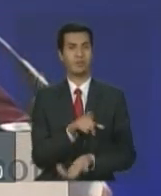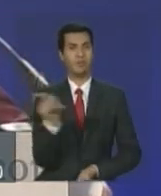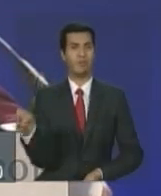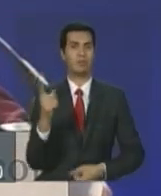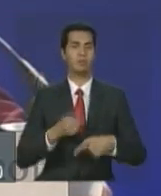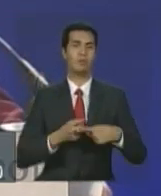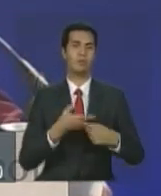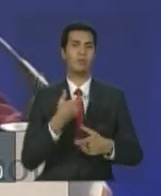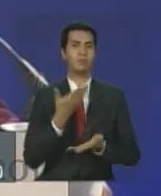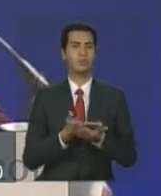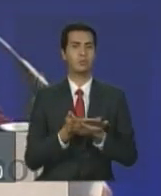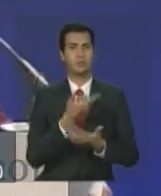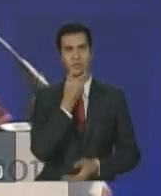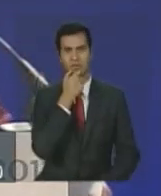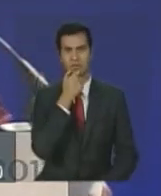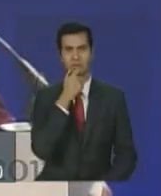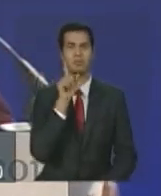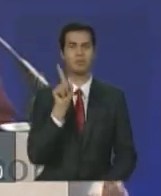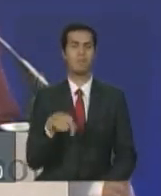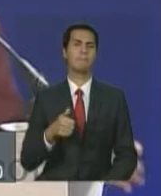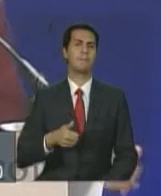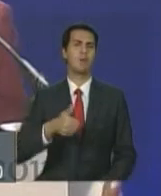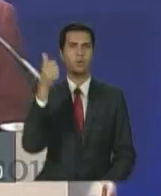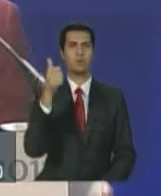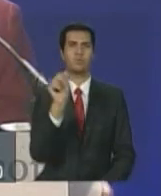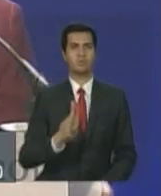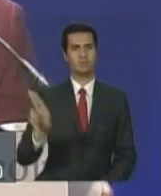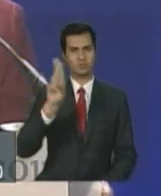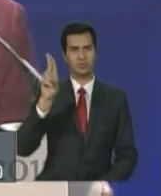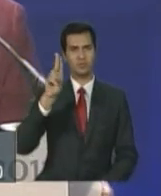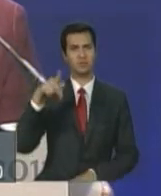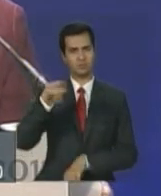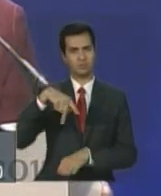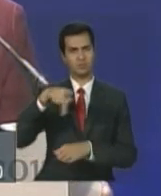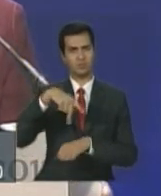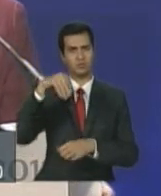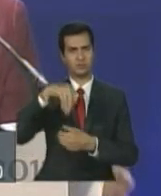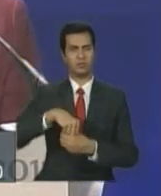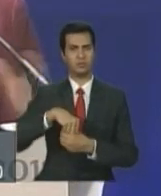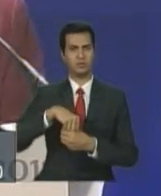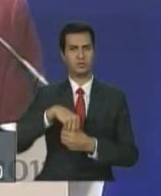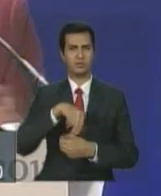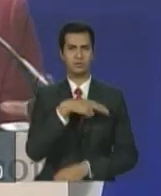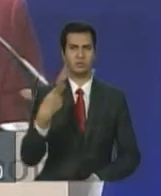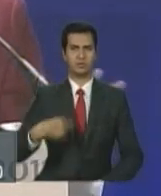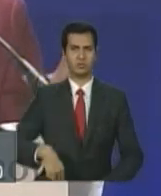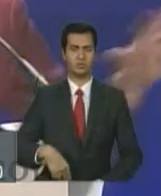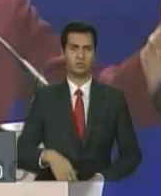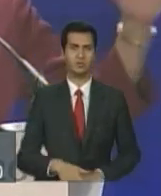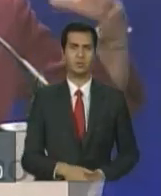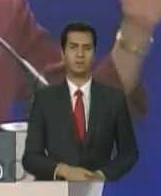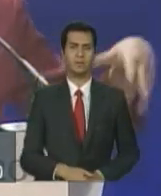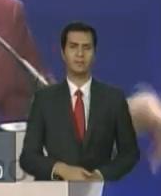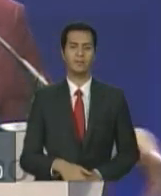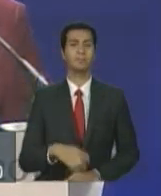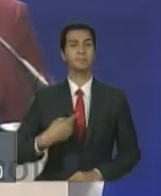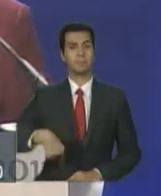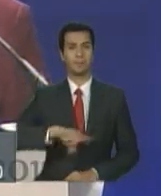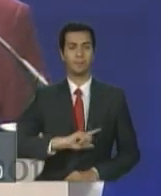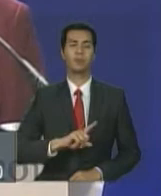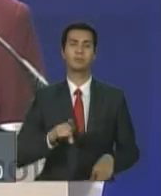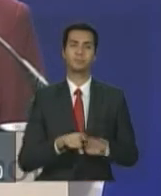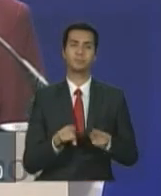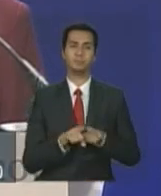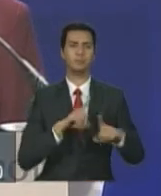melhor universidade chinesa. Também discutimos todas as questões comerciais